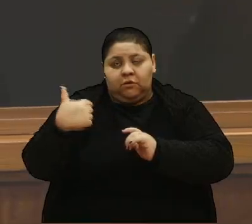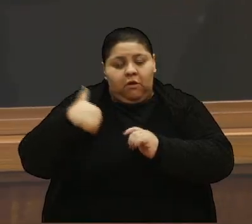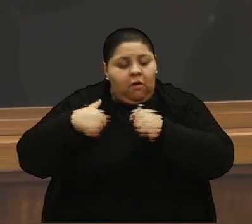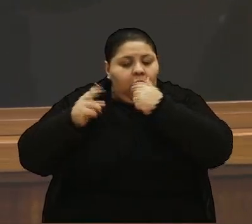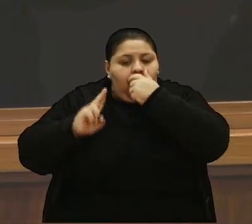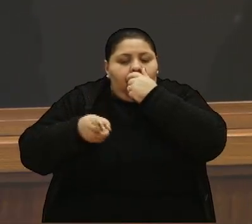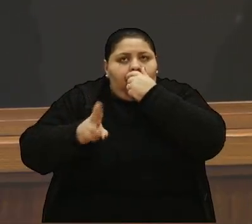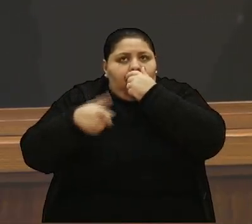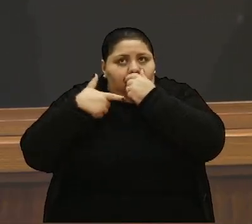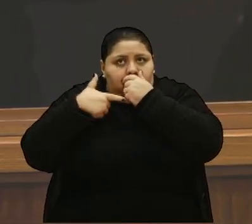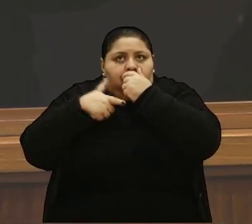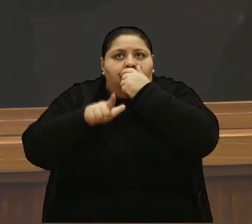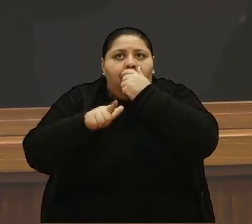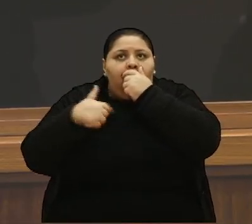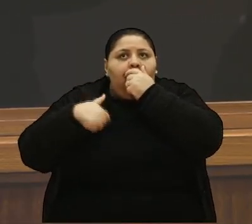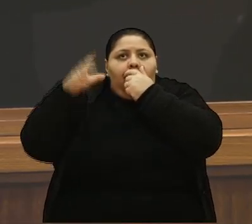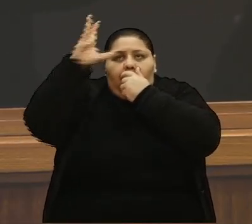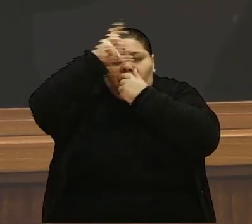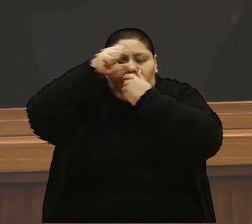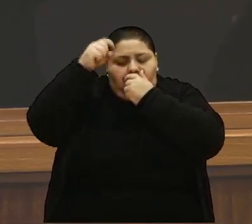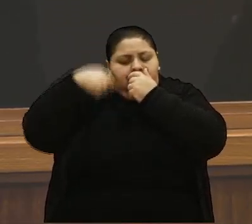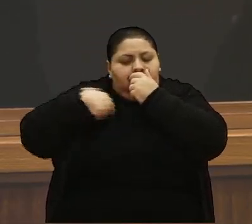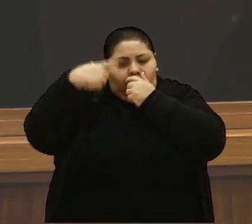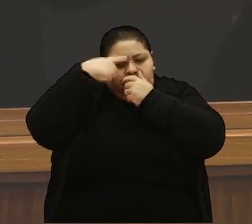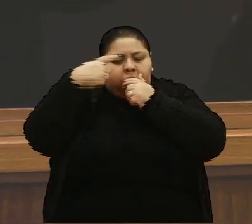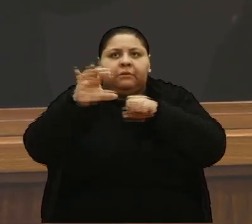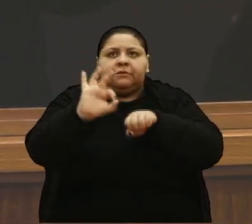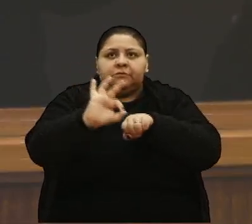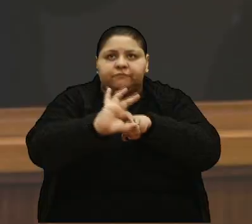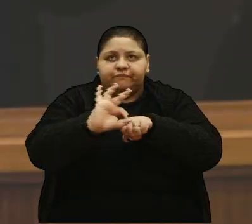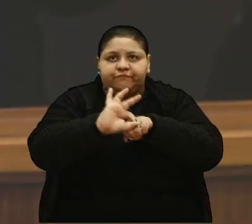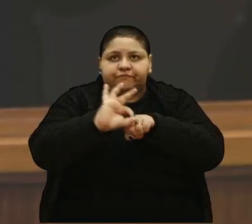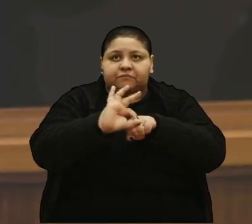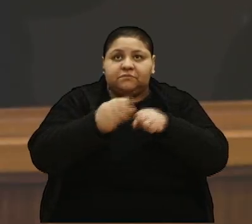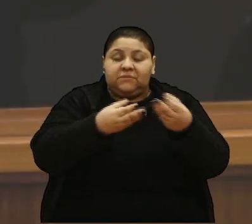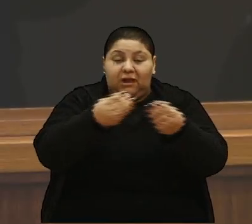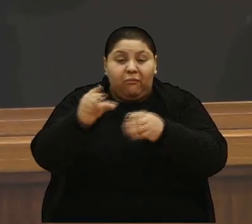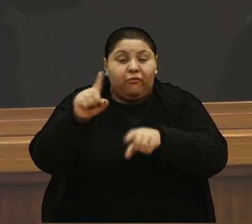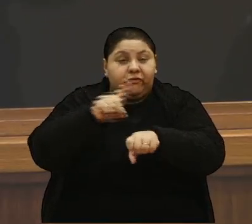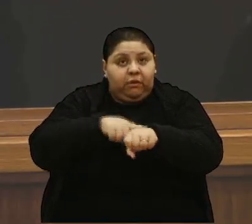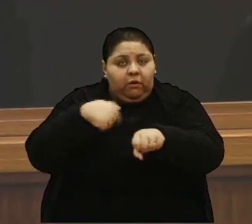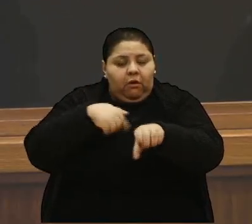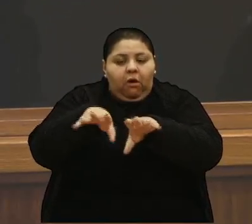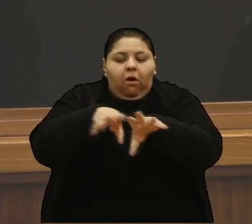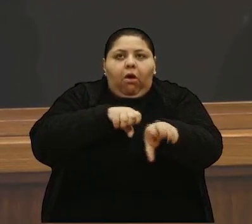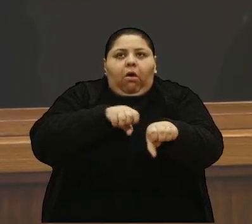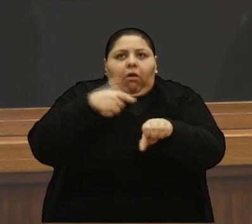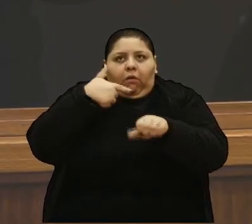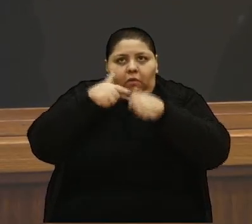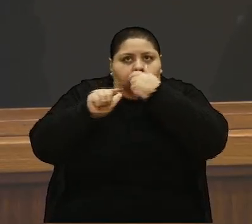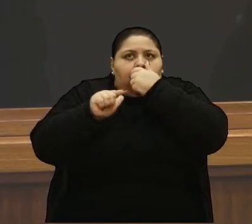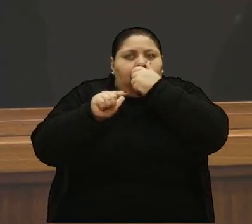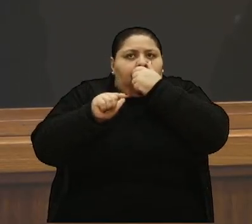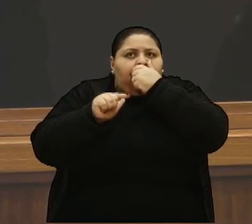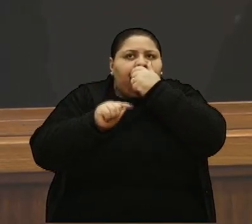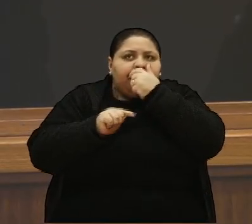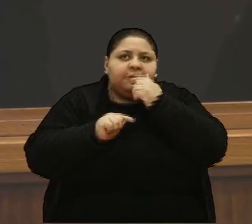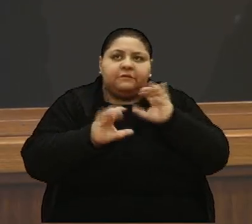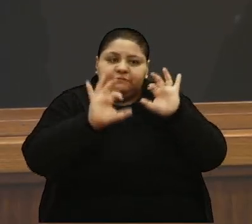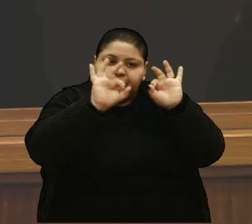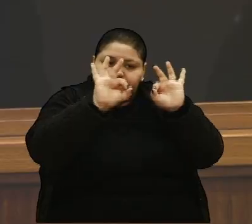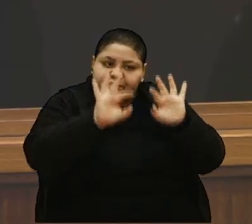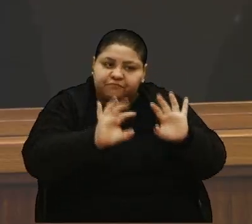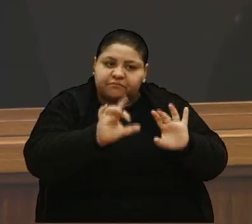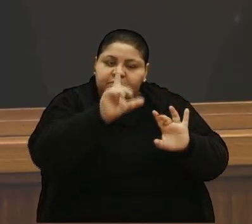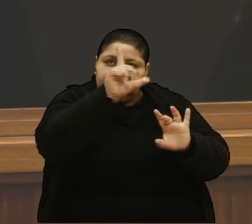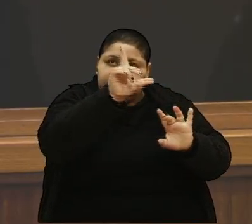sempre consegui isso, eu aprendi na minha faculdade de Direito, que faz muitos anos que eu me formei, em conseguir recortar a fala